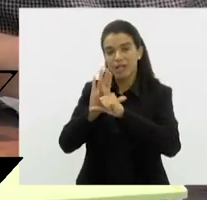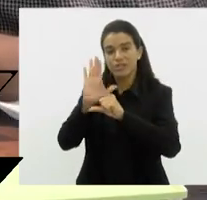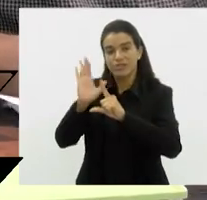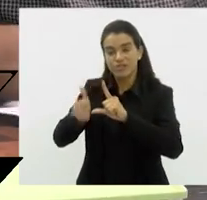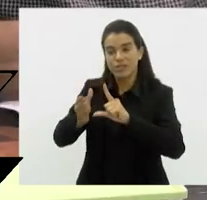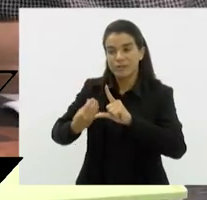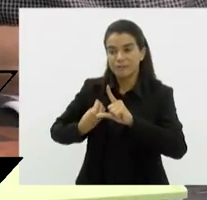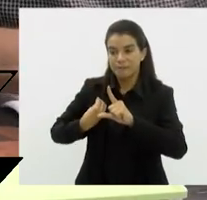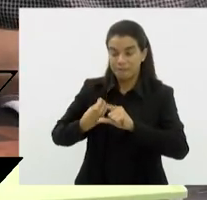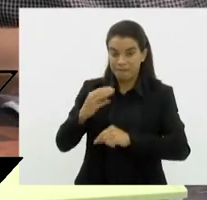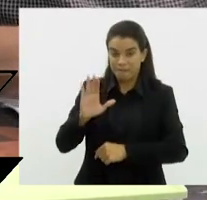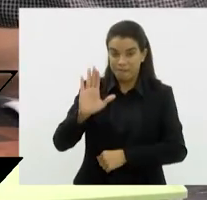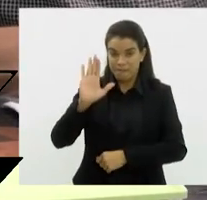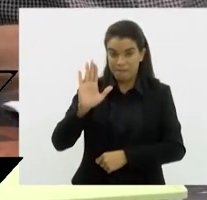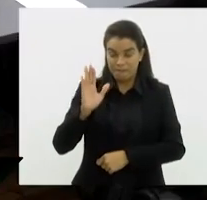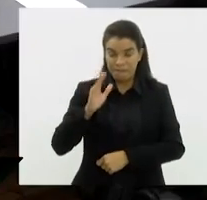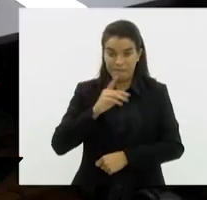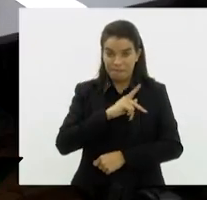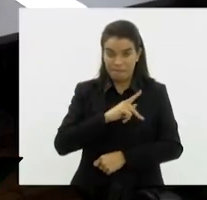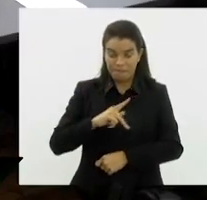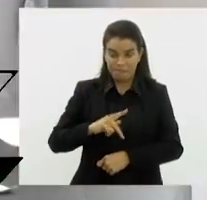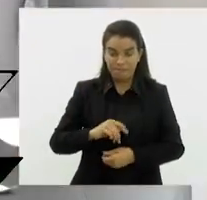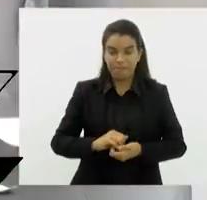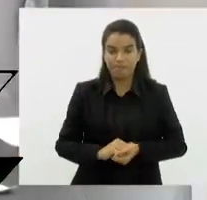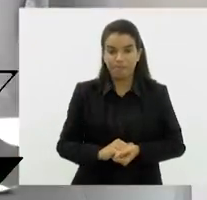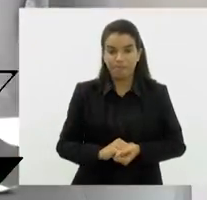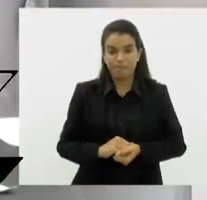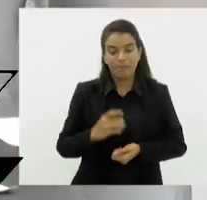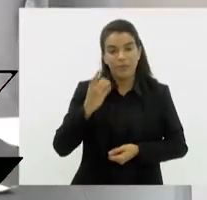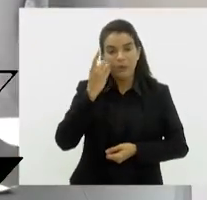pré-existente. Presidente. Pois não, deputado Luiz Paulo, para discutir.